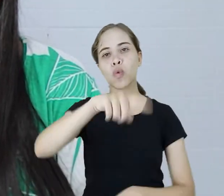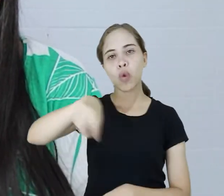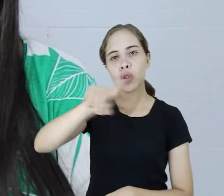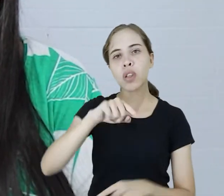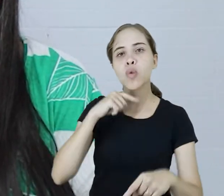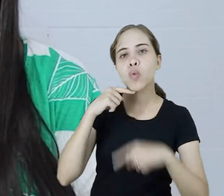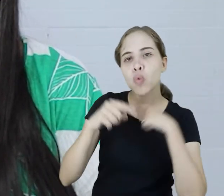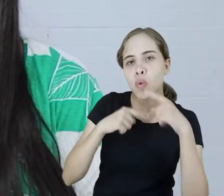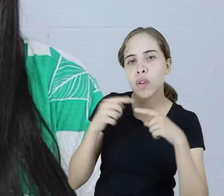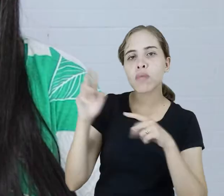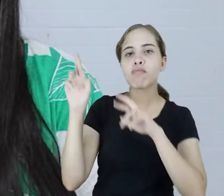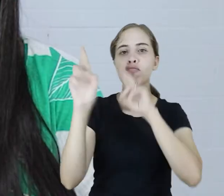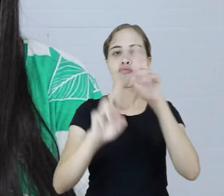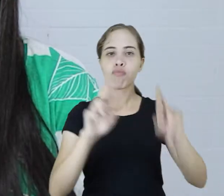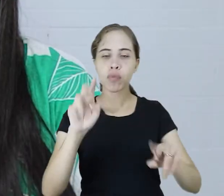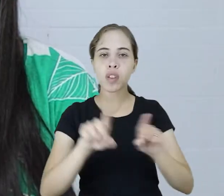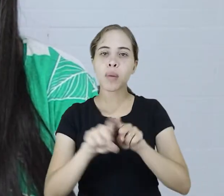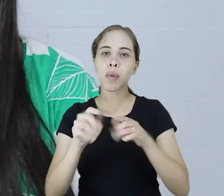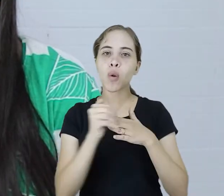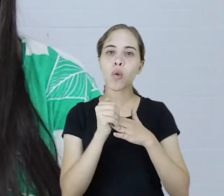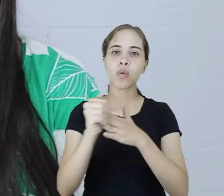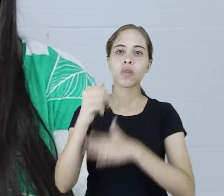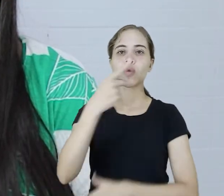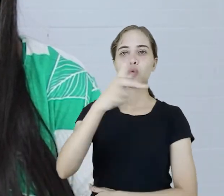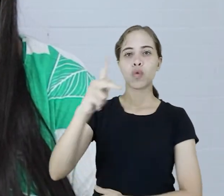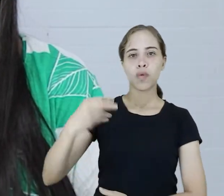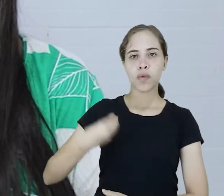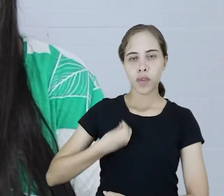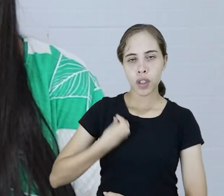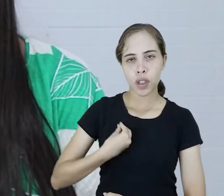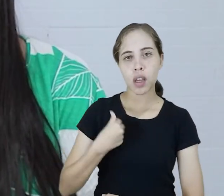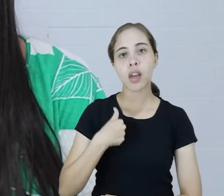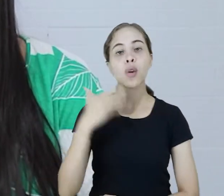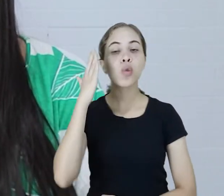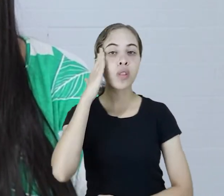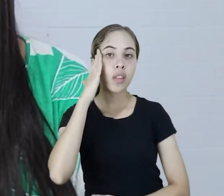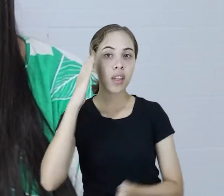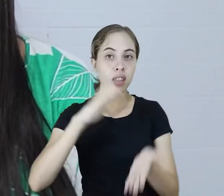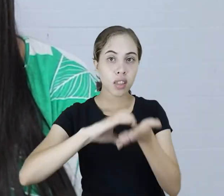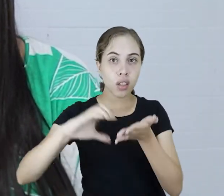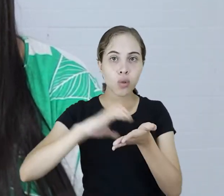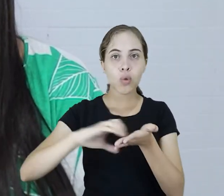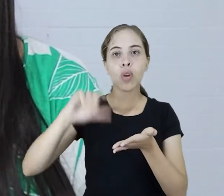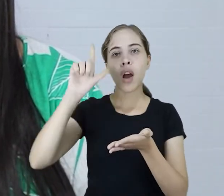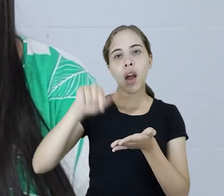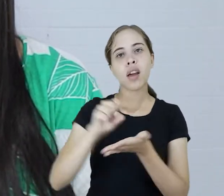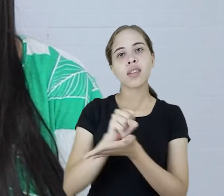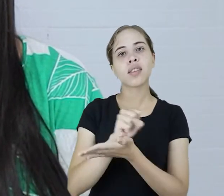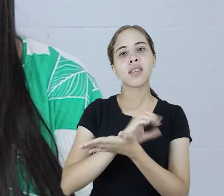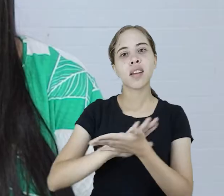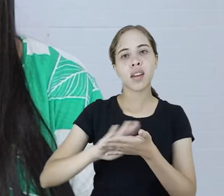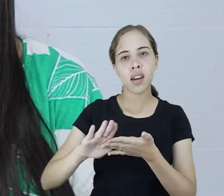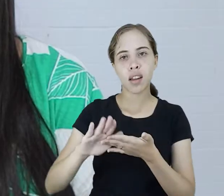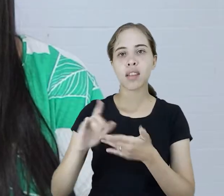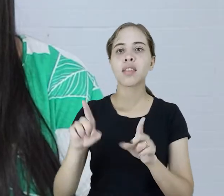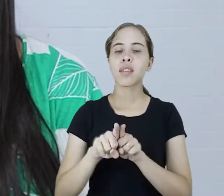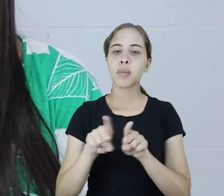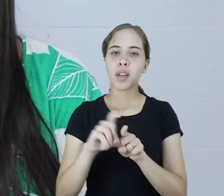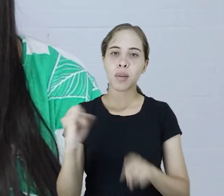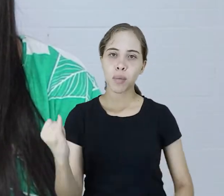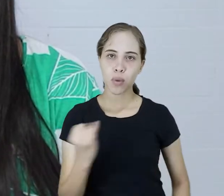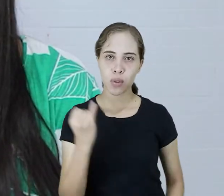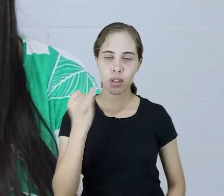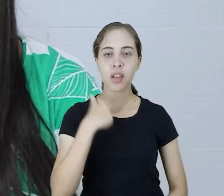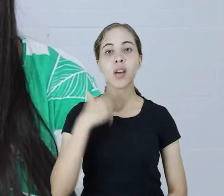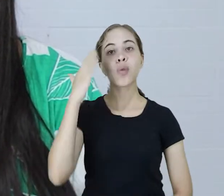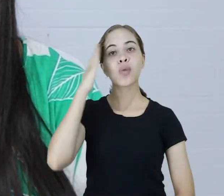próprias perguntas e orientação para a sua própria vida. Eu sei que as Escrituras, elas são sagradas e importantes. Eu sei